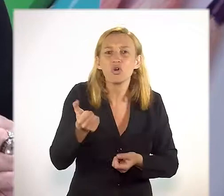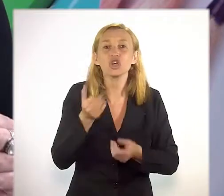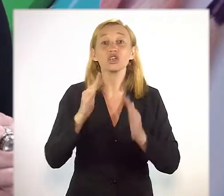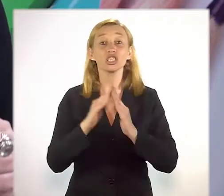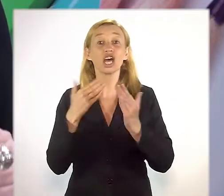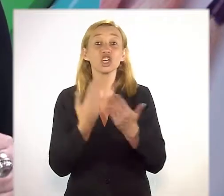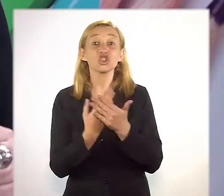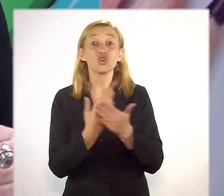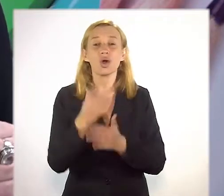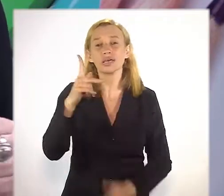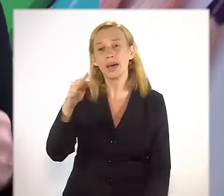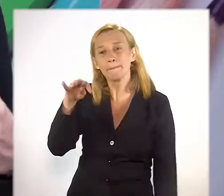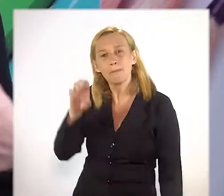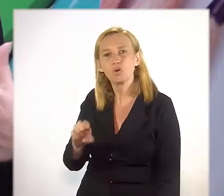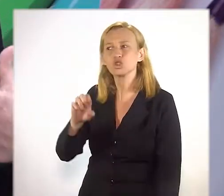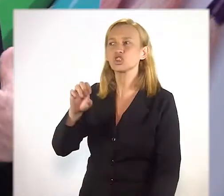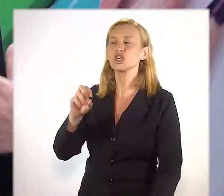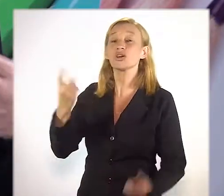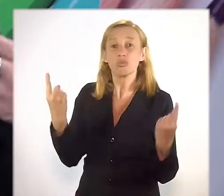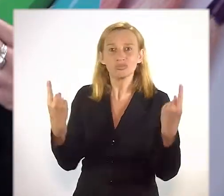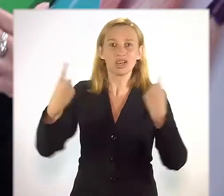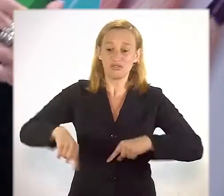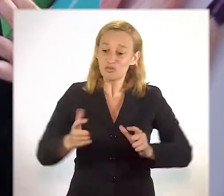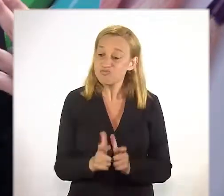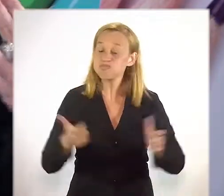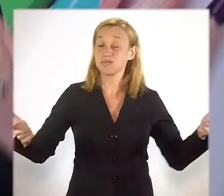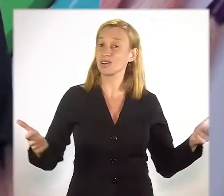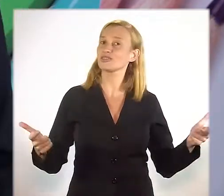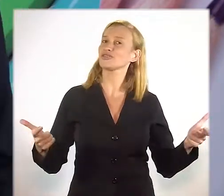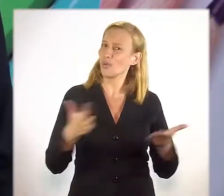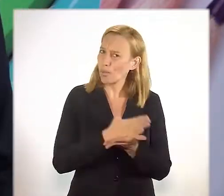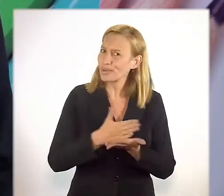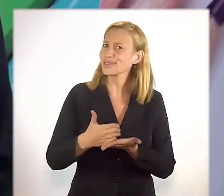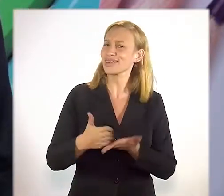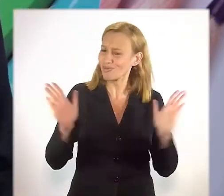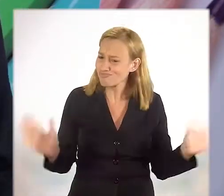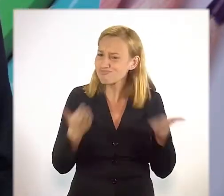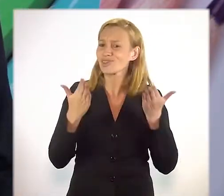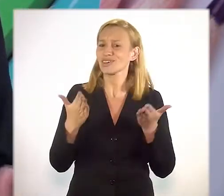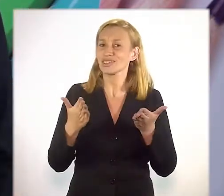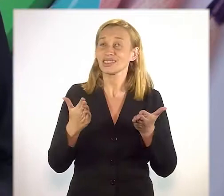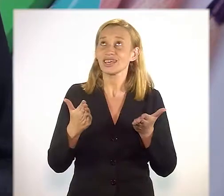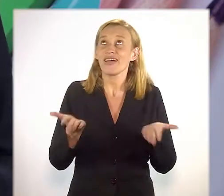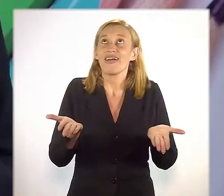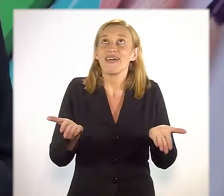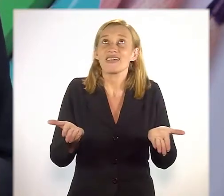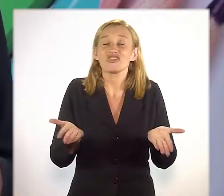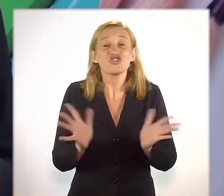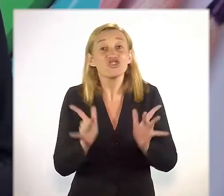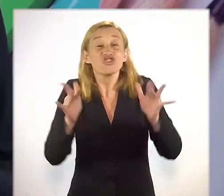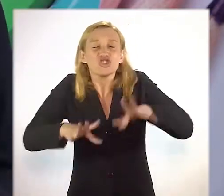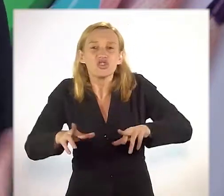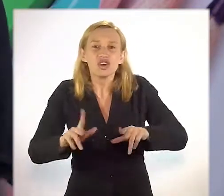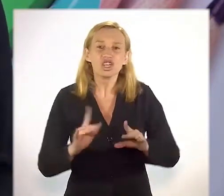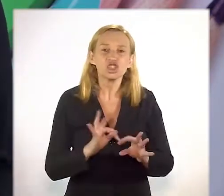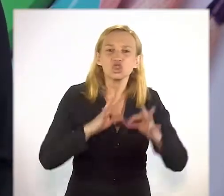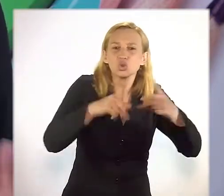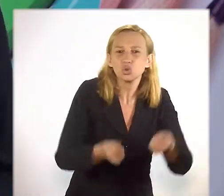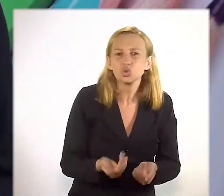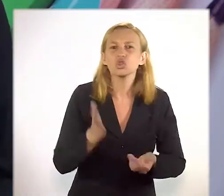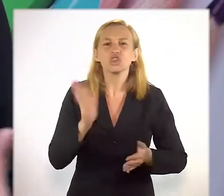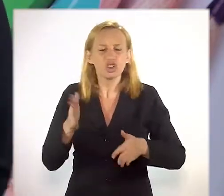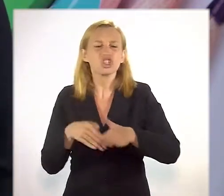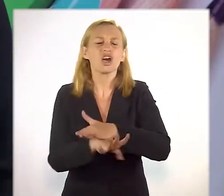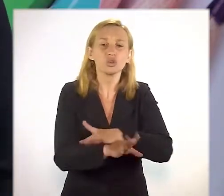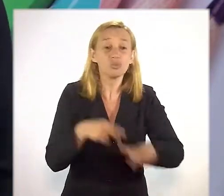da Escola da Ponte, porque deve ter sido um desafio muito grande começar nessa iniciativa, completamente diferente de tudo que a gente